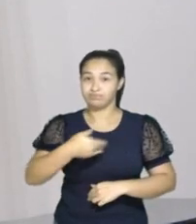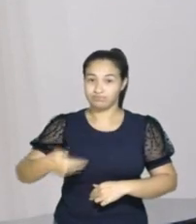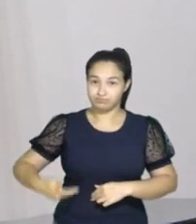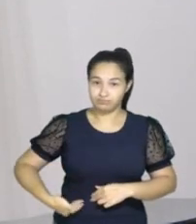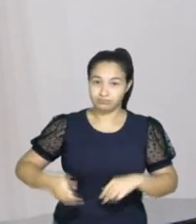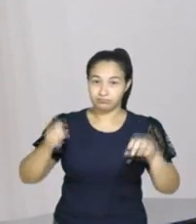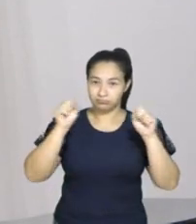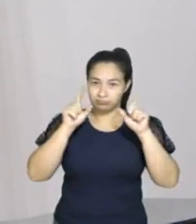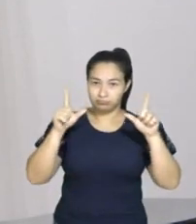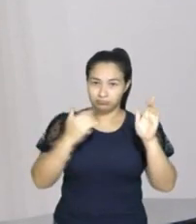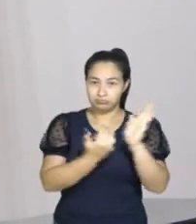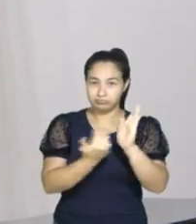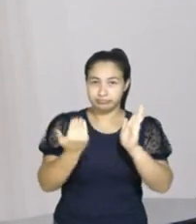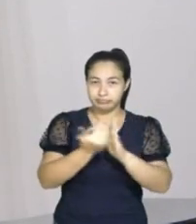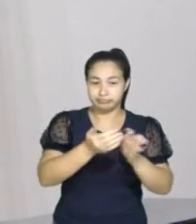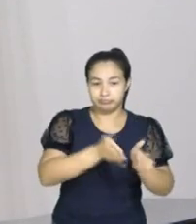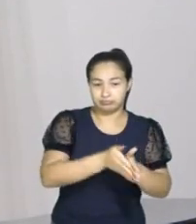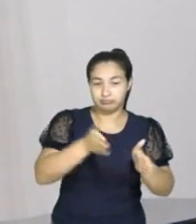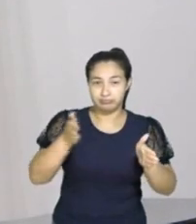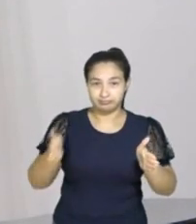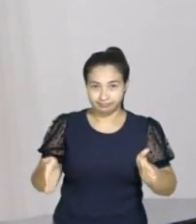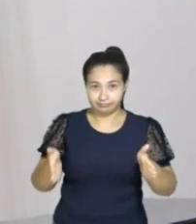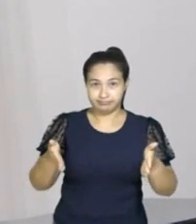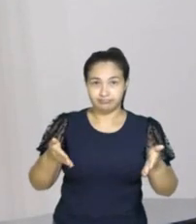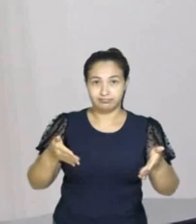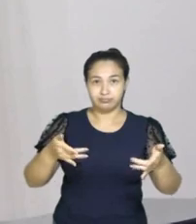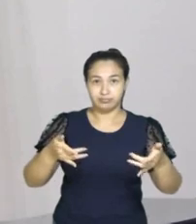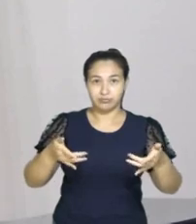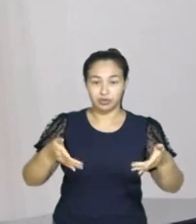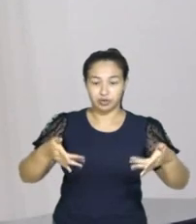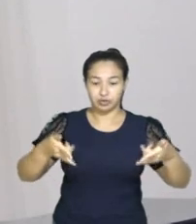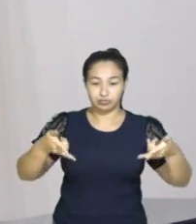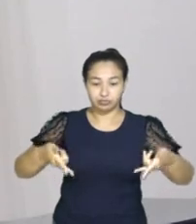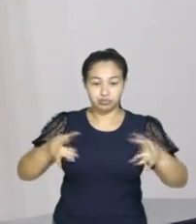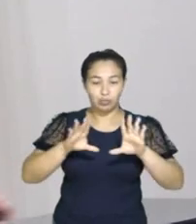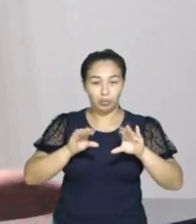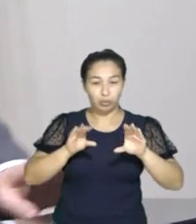atento e ampliar essa questão inclusive de eleitos de vigilância